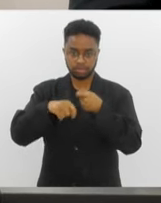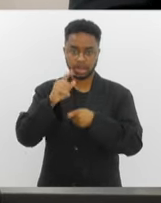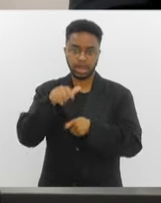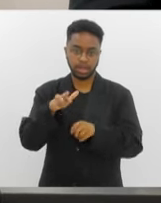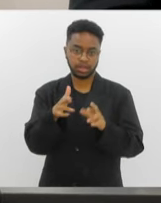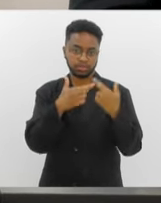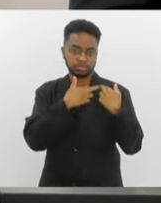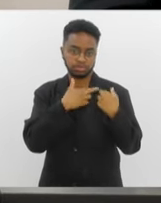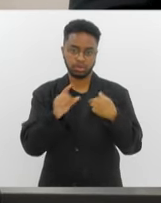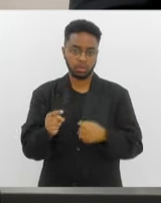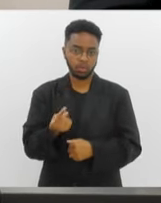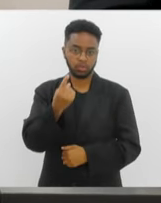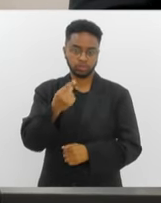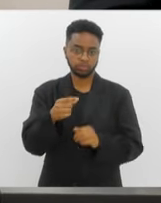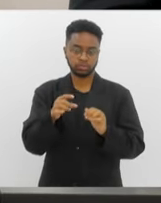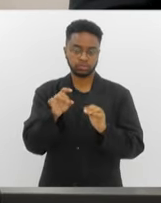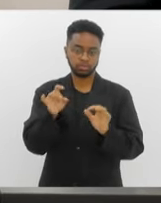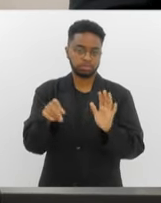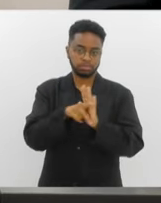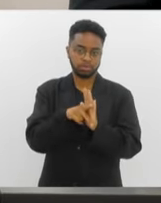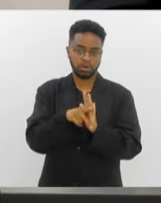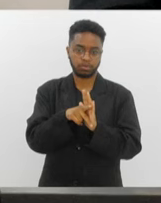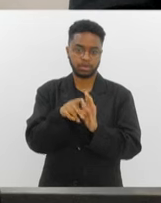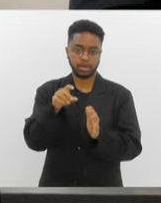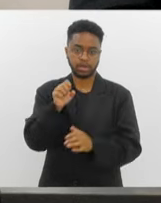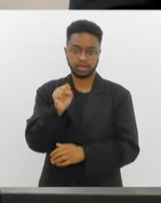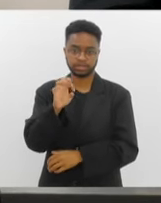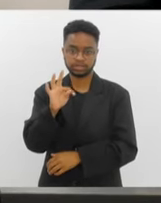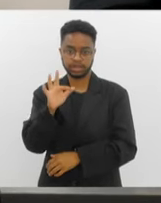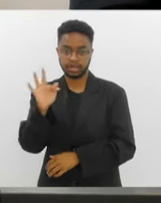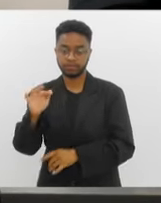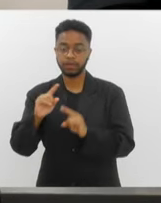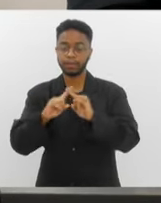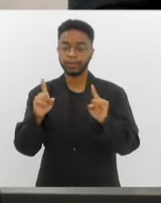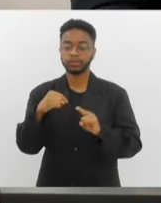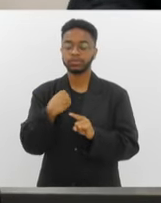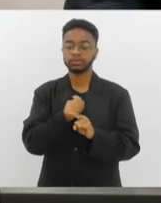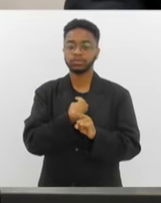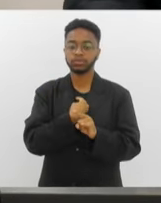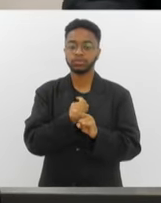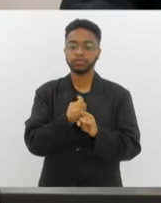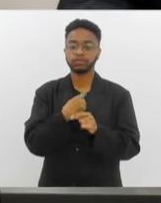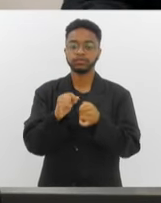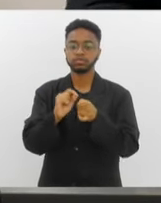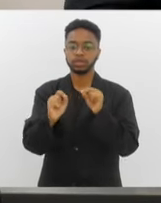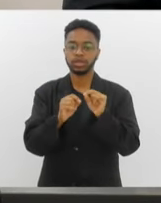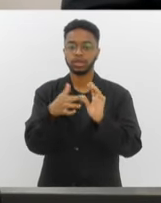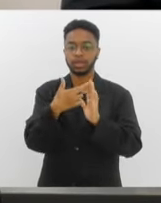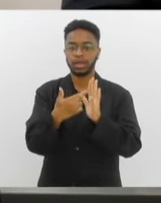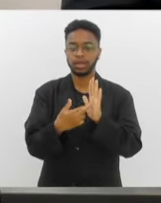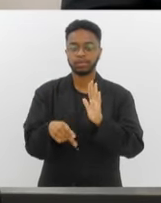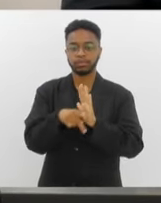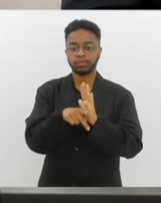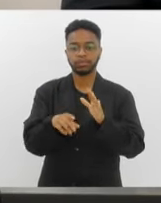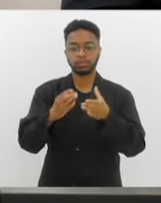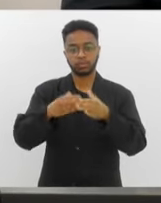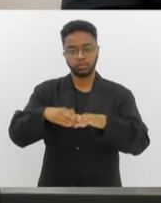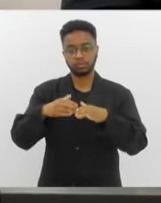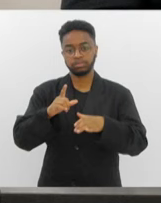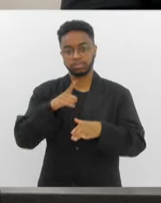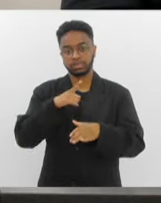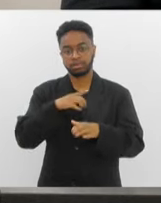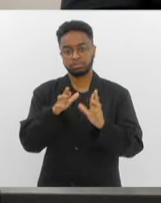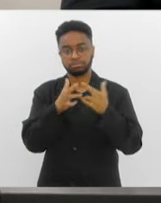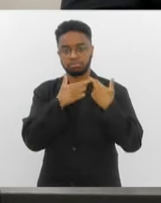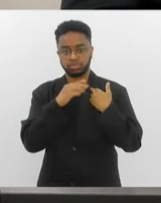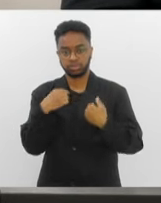competência exclusiva, pacificada pelo Supremo Tribunal Federal. O que cabe é regramento de concurso público que nos cabe.